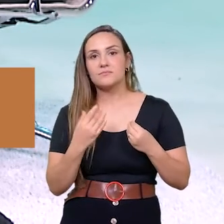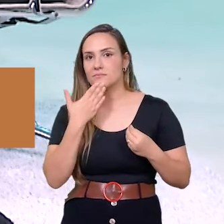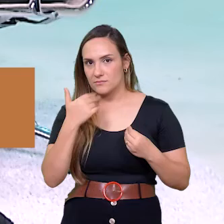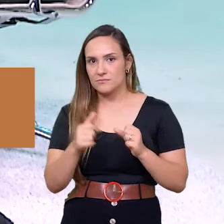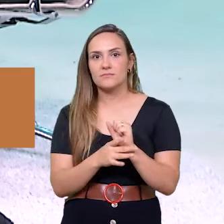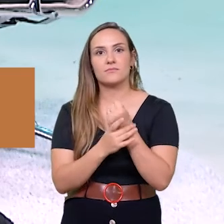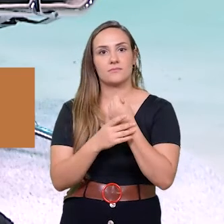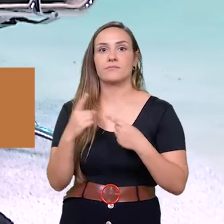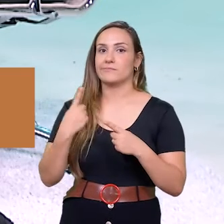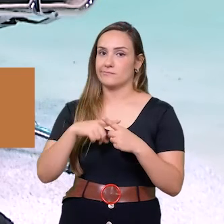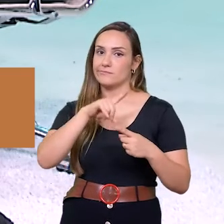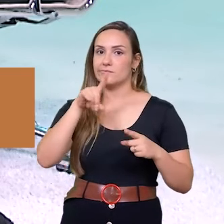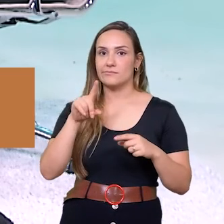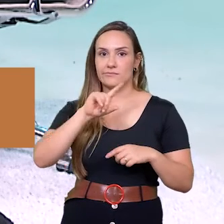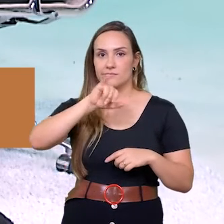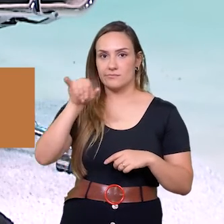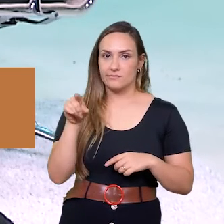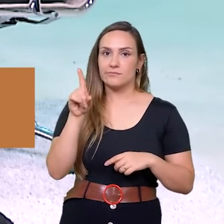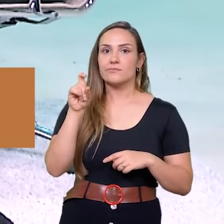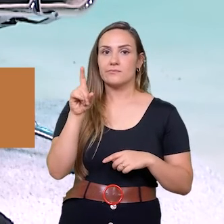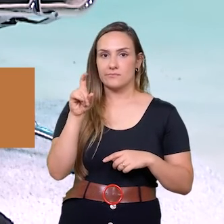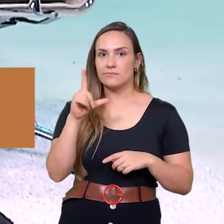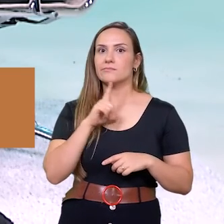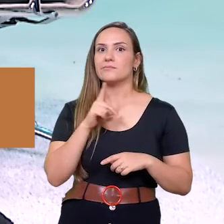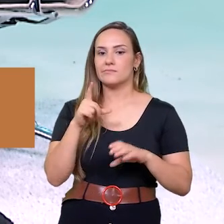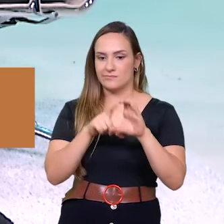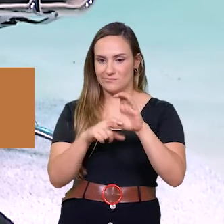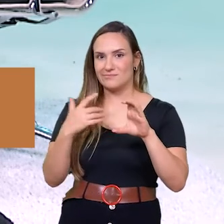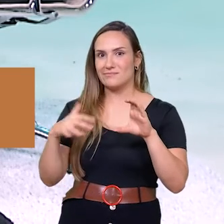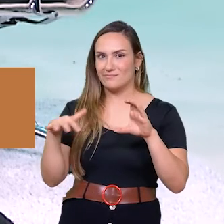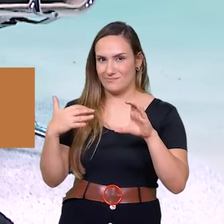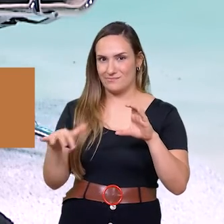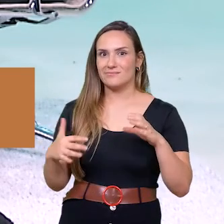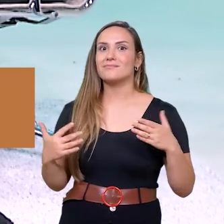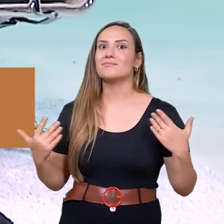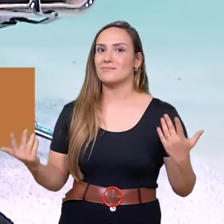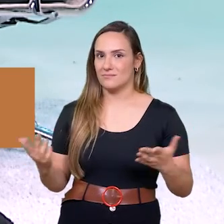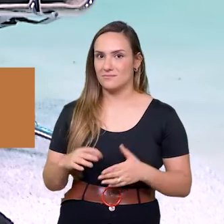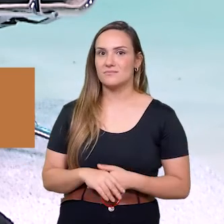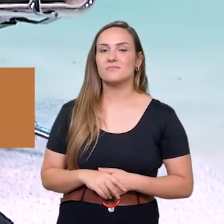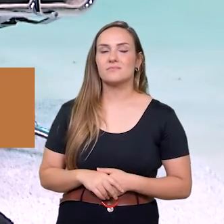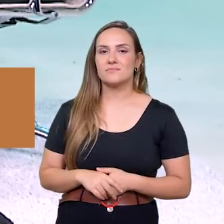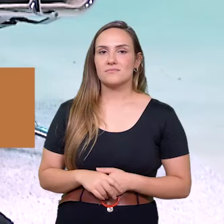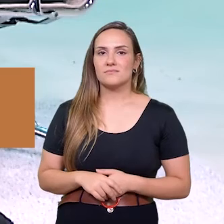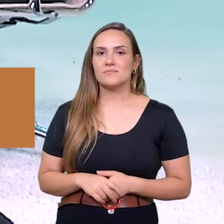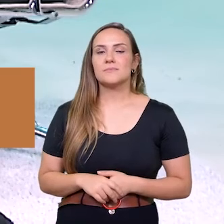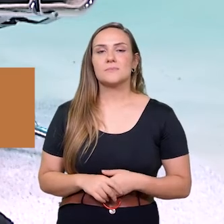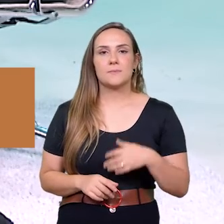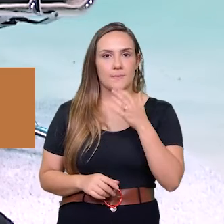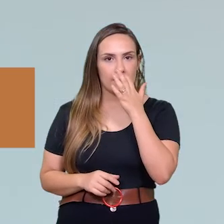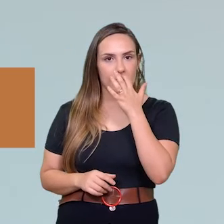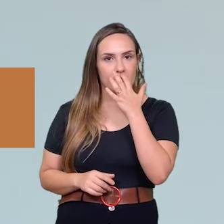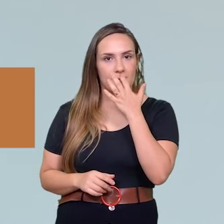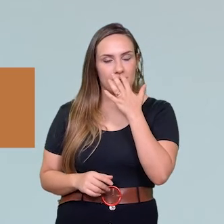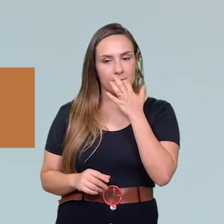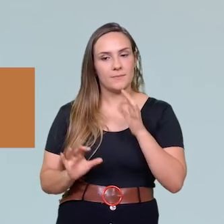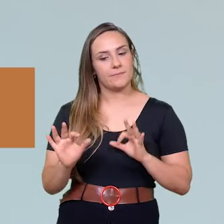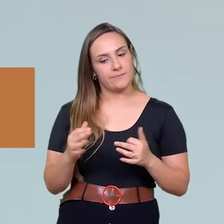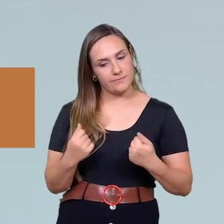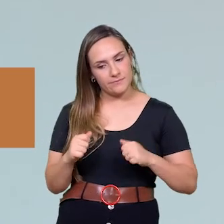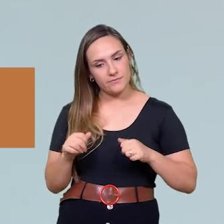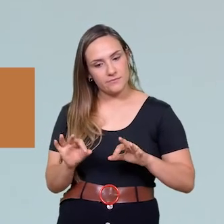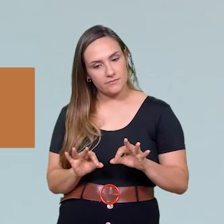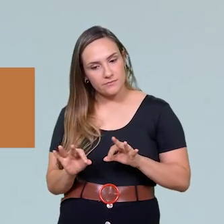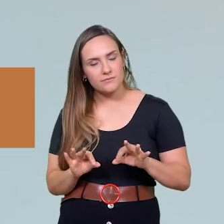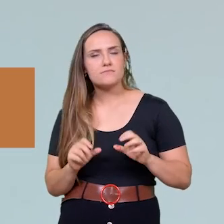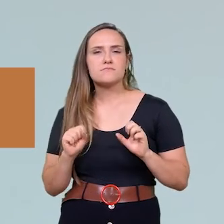financeira, e sabendo que em janeiro vem outras despesas altas também, mas um pouco